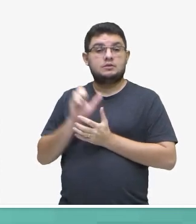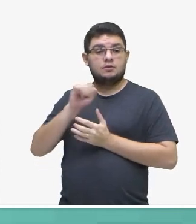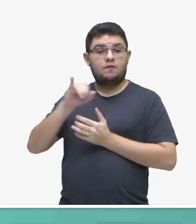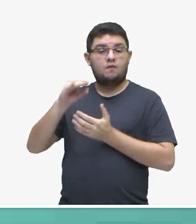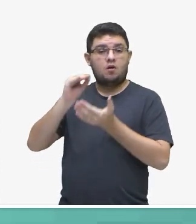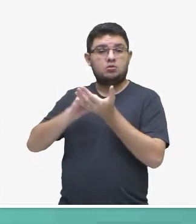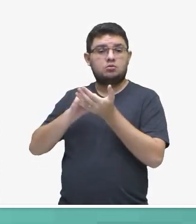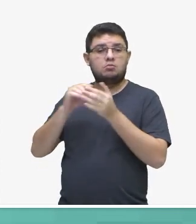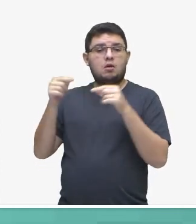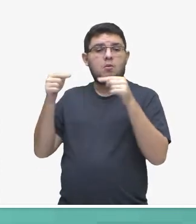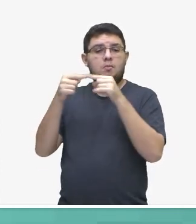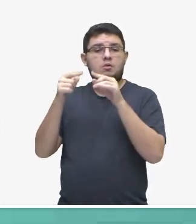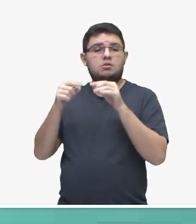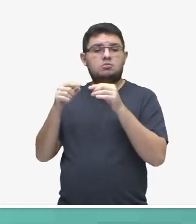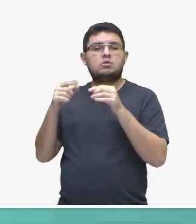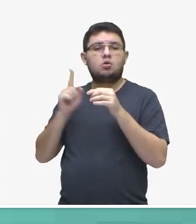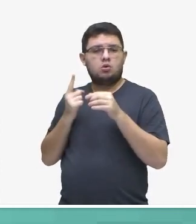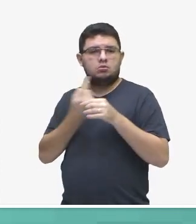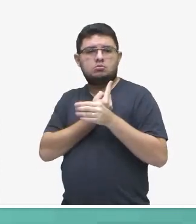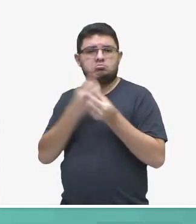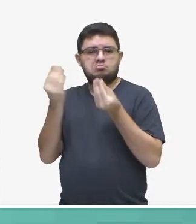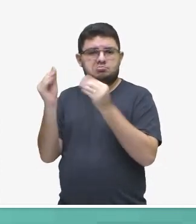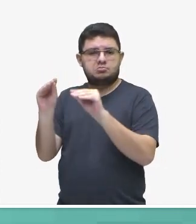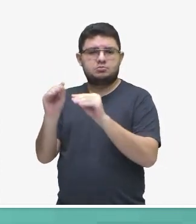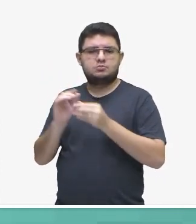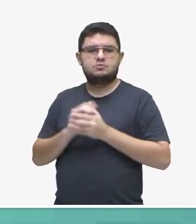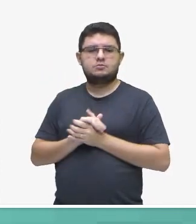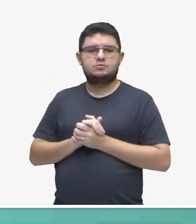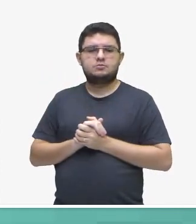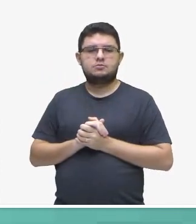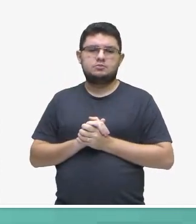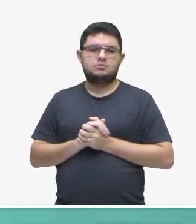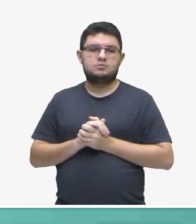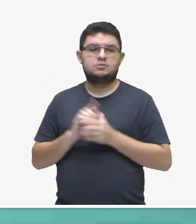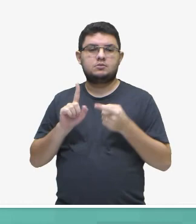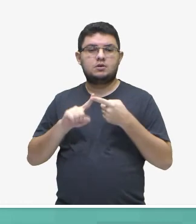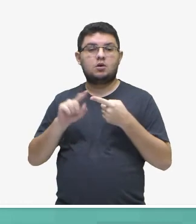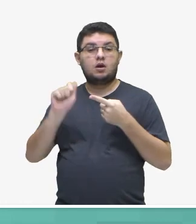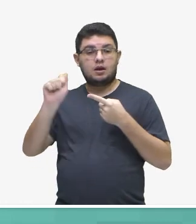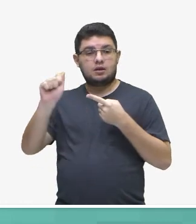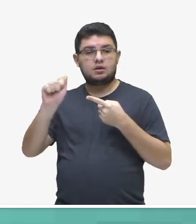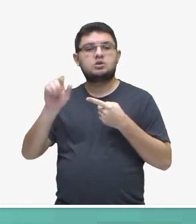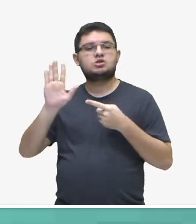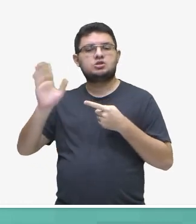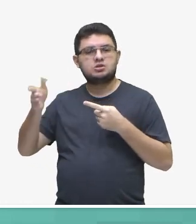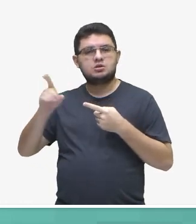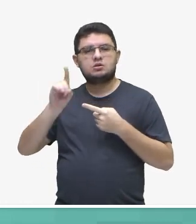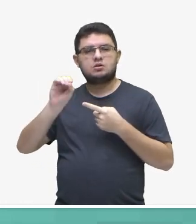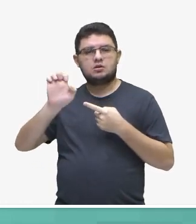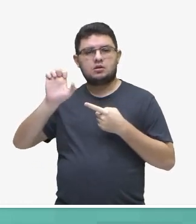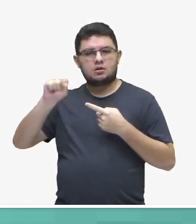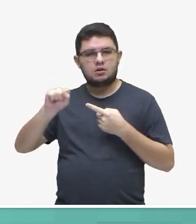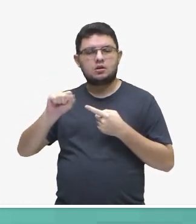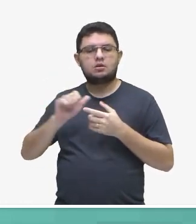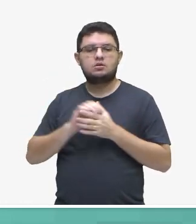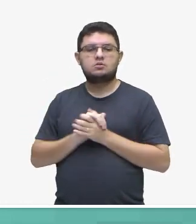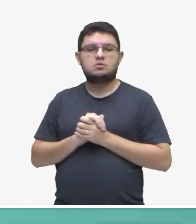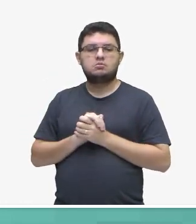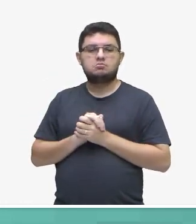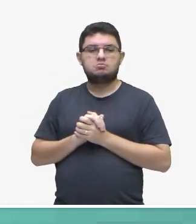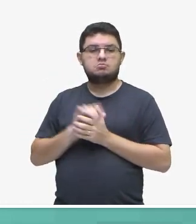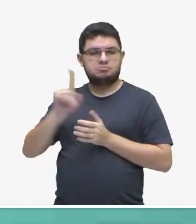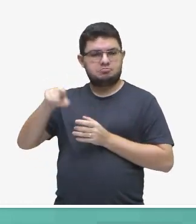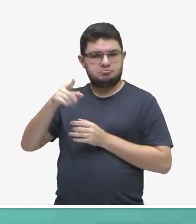e preencher, a gente vai colocando. Na letra A, eu já tenho o das, então não vou precisar preencher com o das na letra